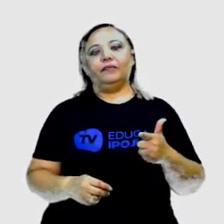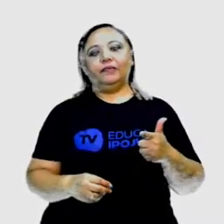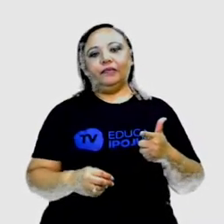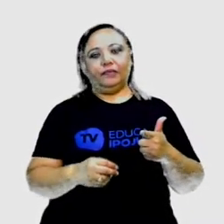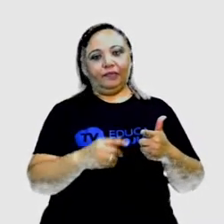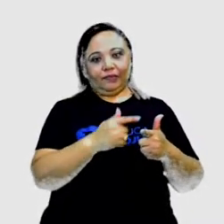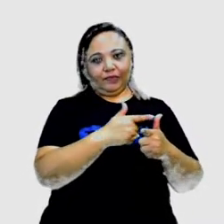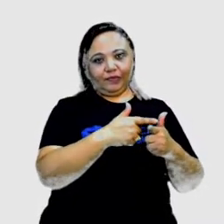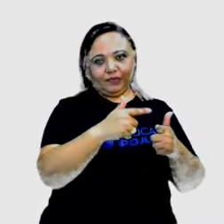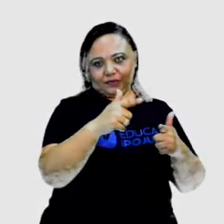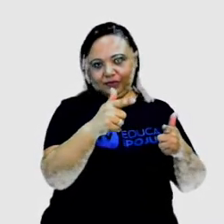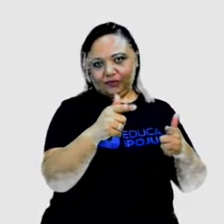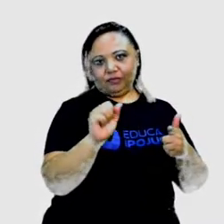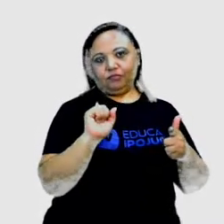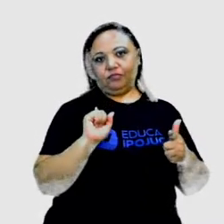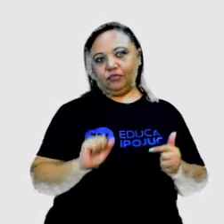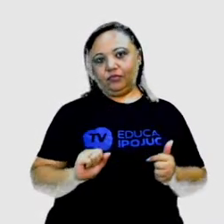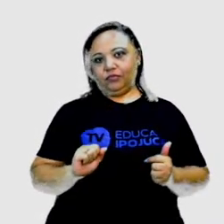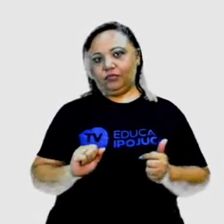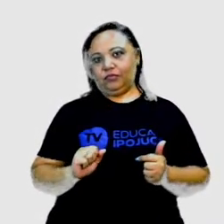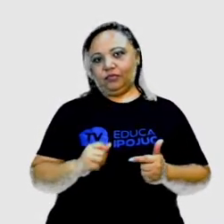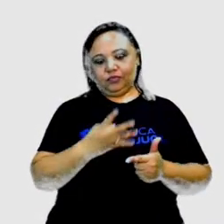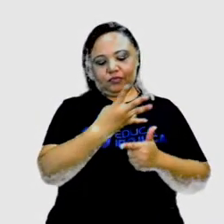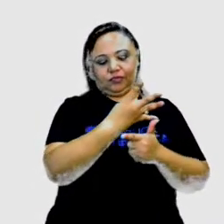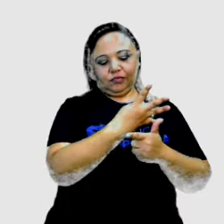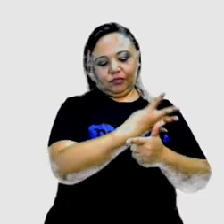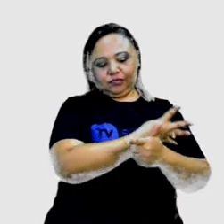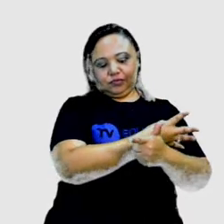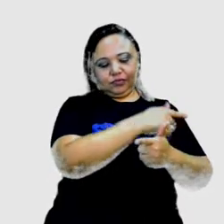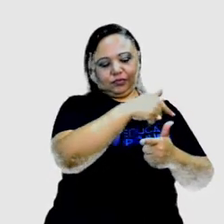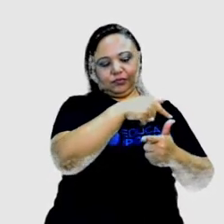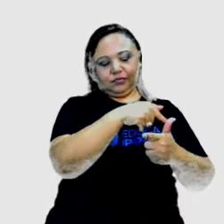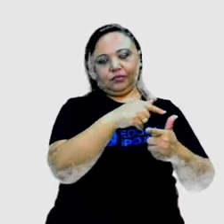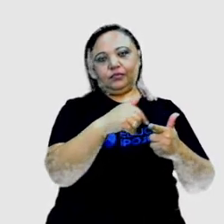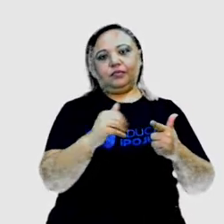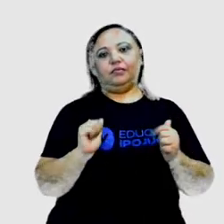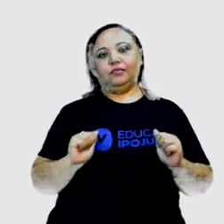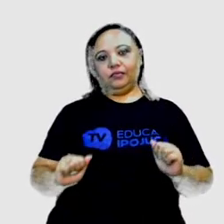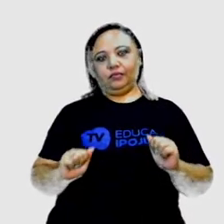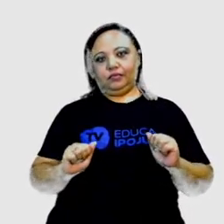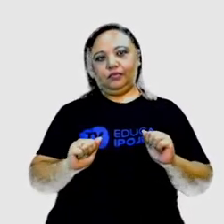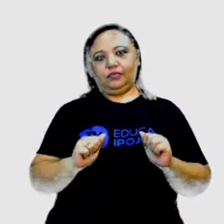por 47? E aí, dá uma olhada se tem como distribuir.